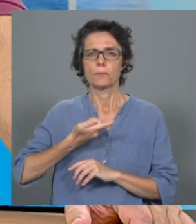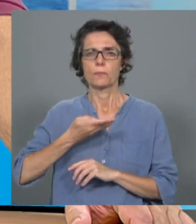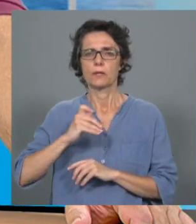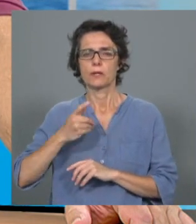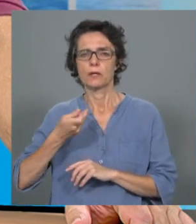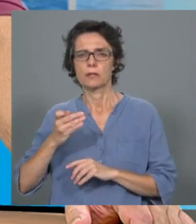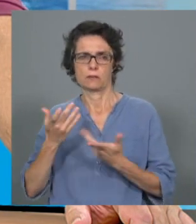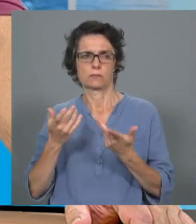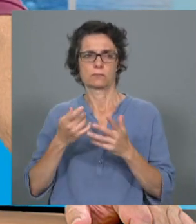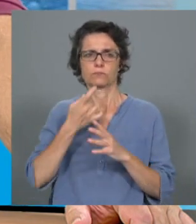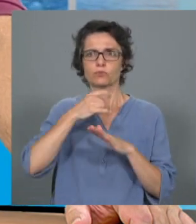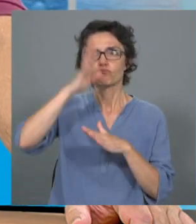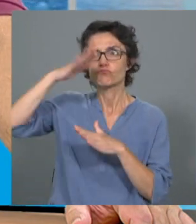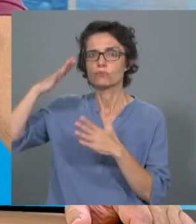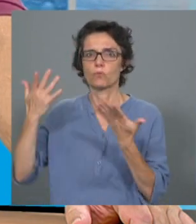Elvas, que têm a ver com as